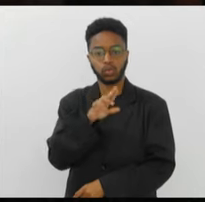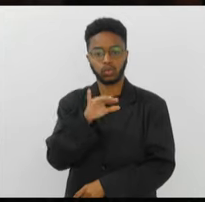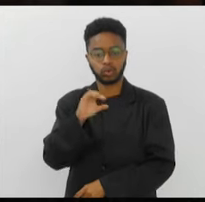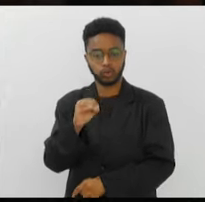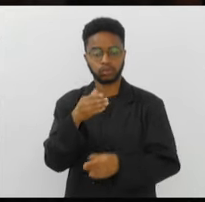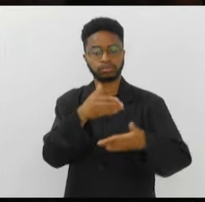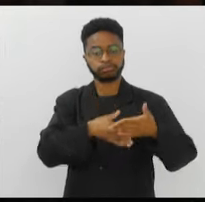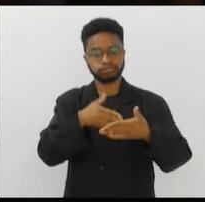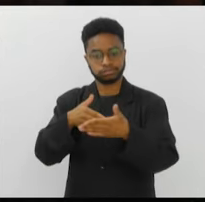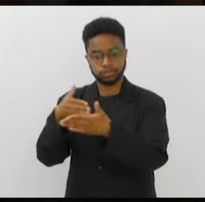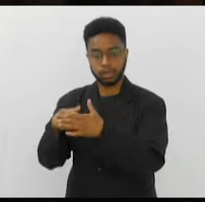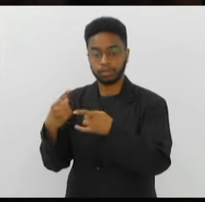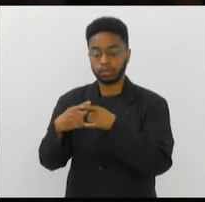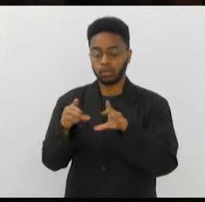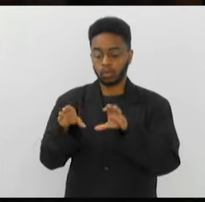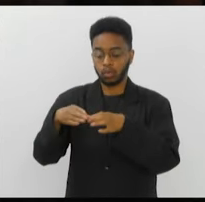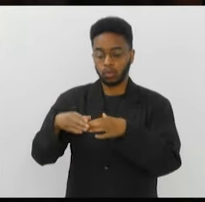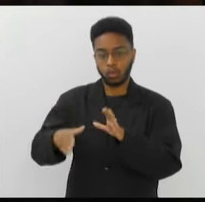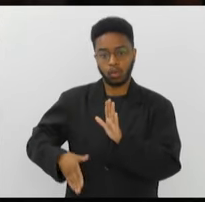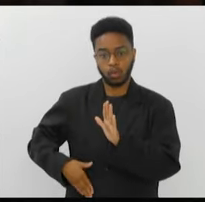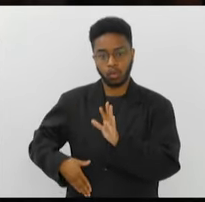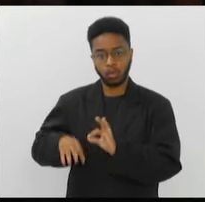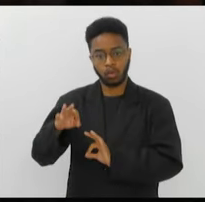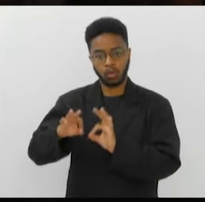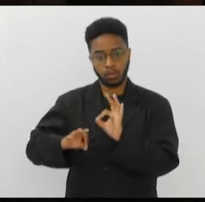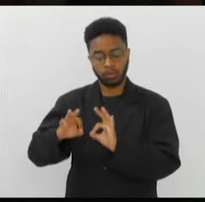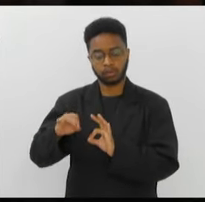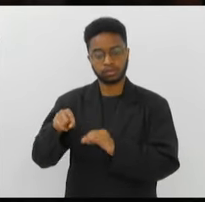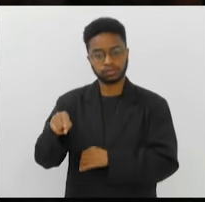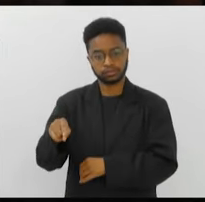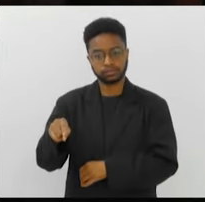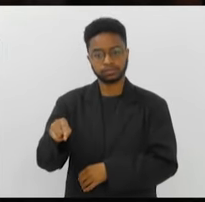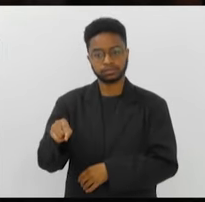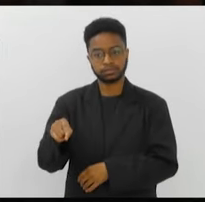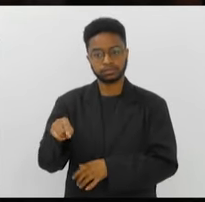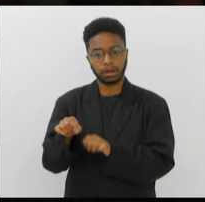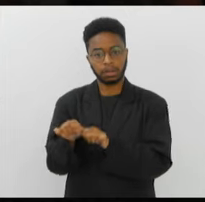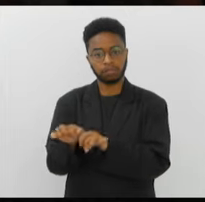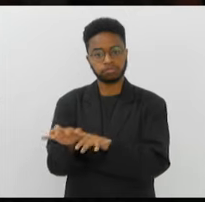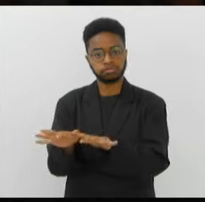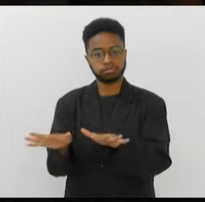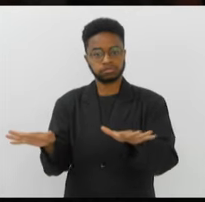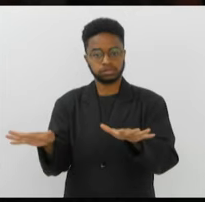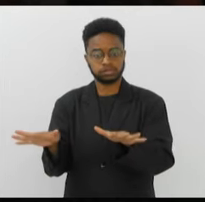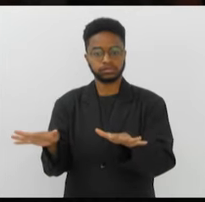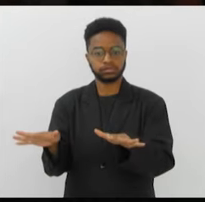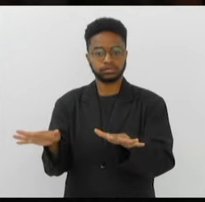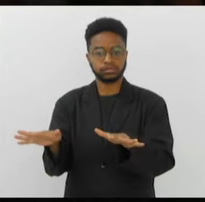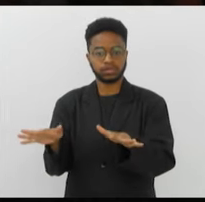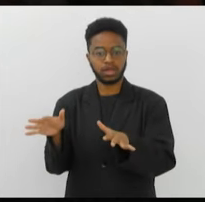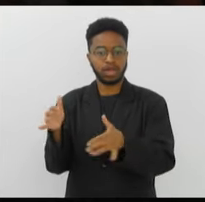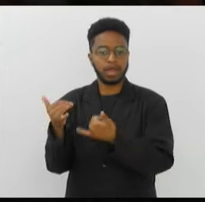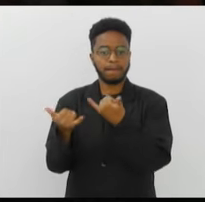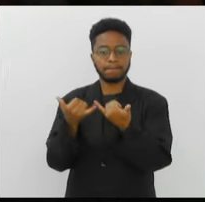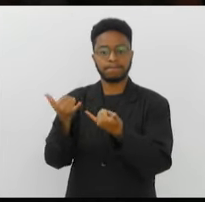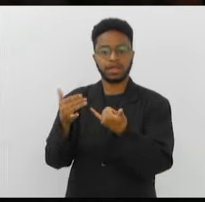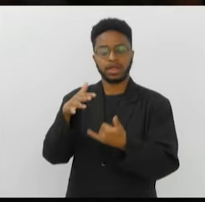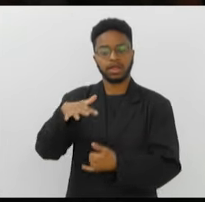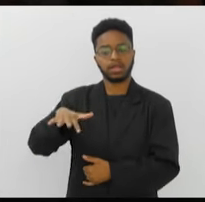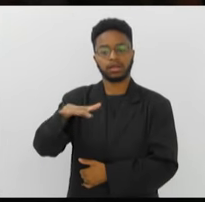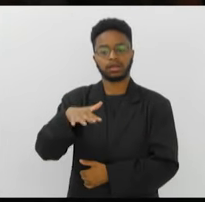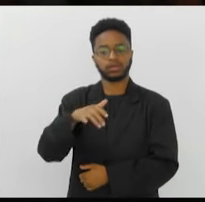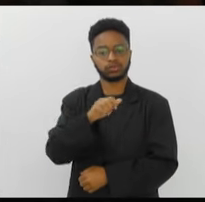O crime organizado está tirando onda na cidade e no estado do Rio de